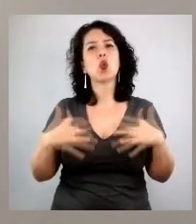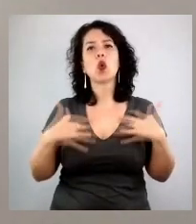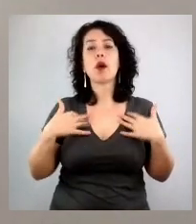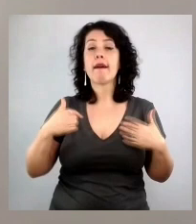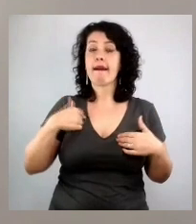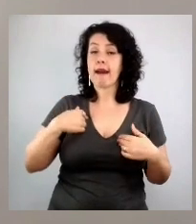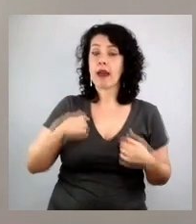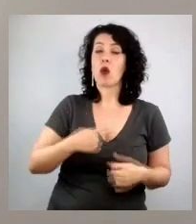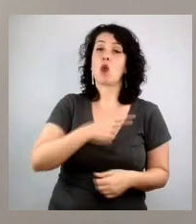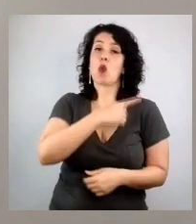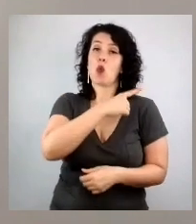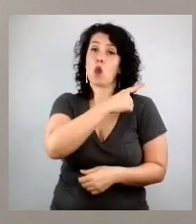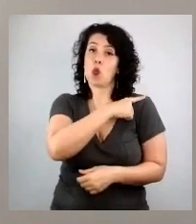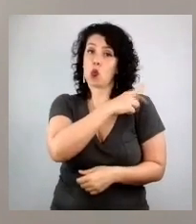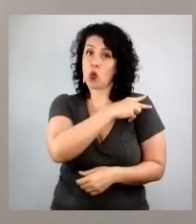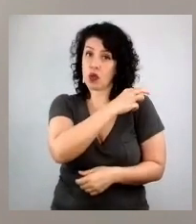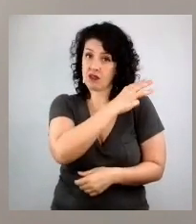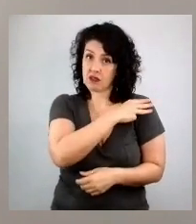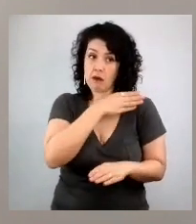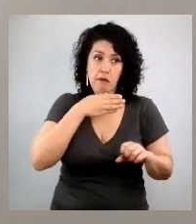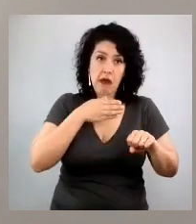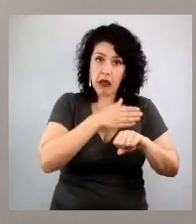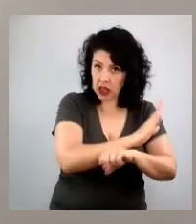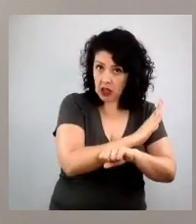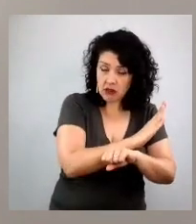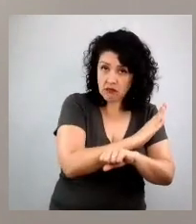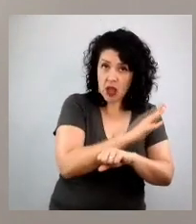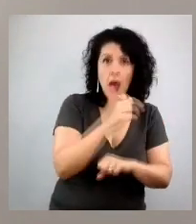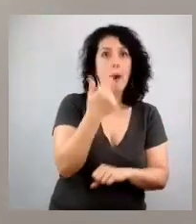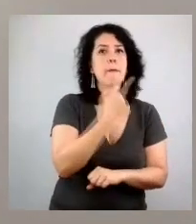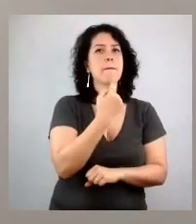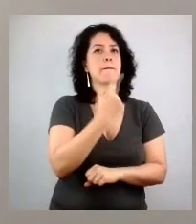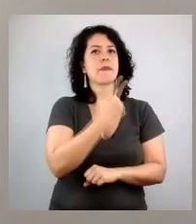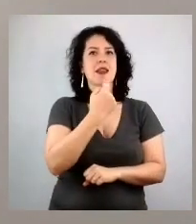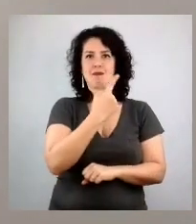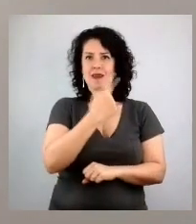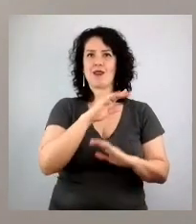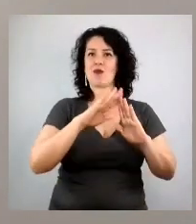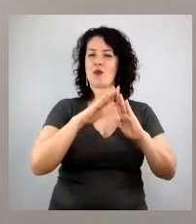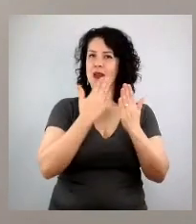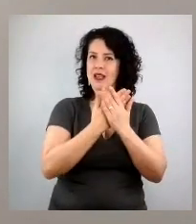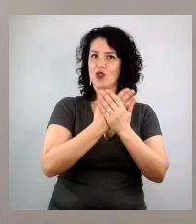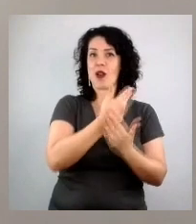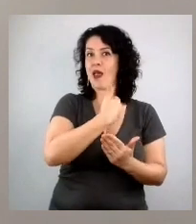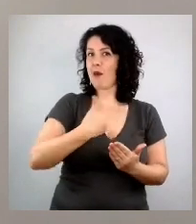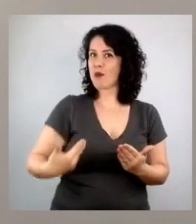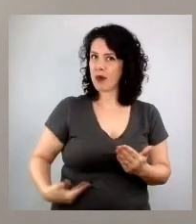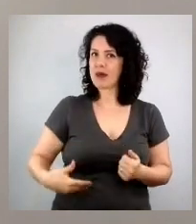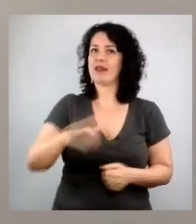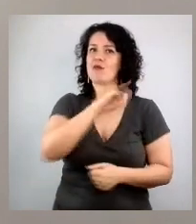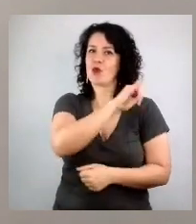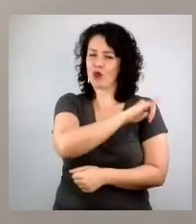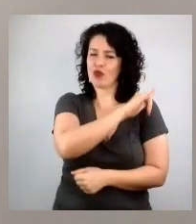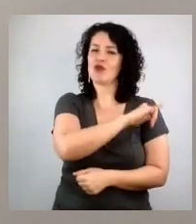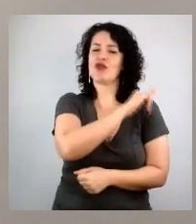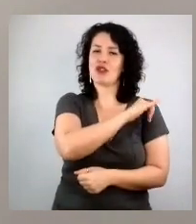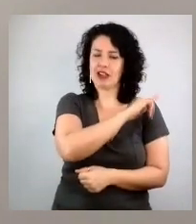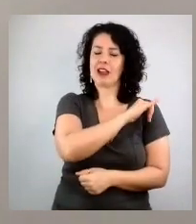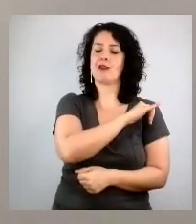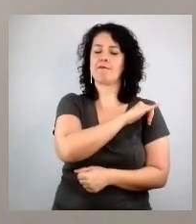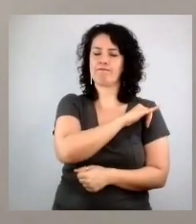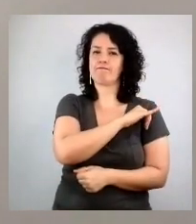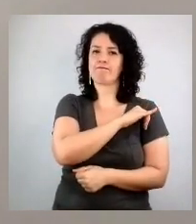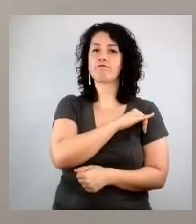eu passei em primeiro lugar numa prova de uma escola pública aqui no Rio de Janeiro, Cheguei numa escola com 3.500